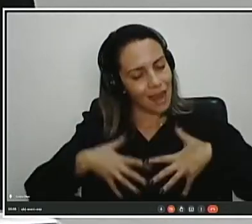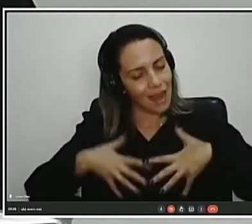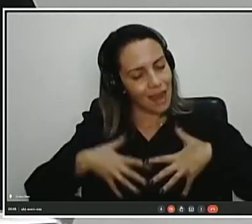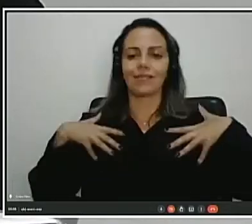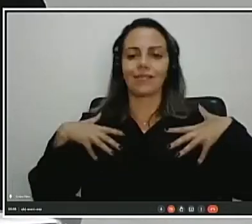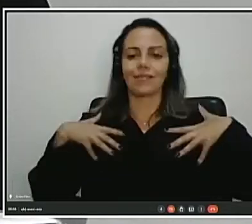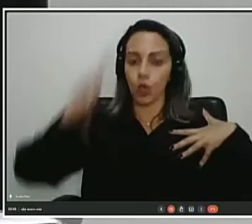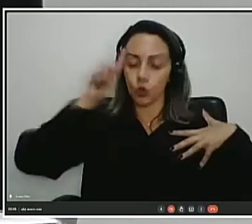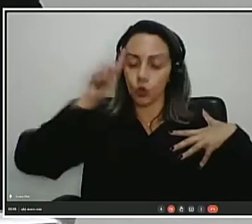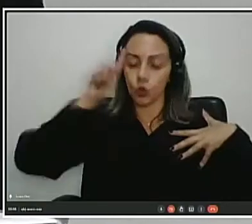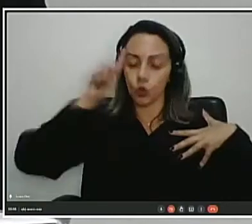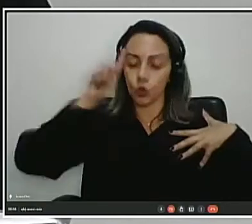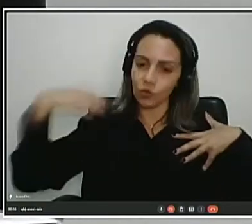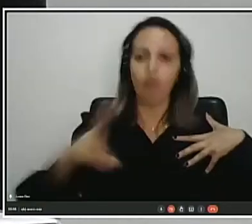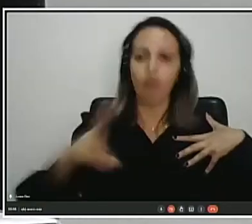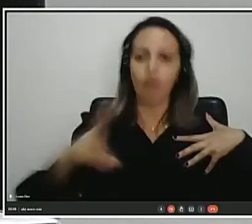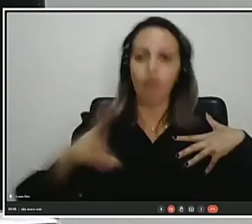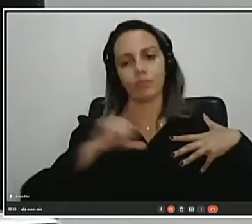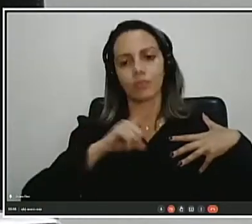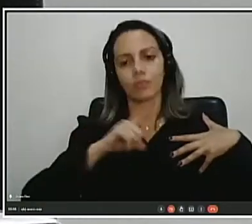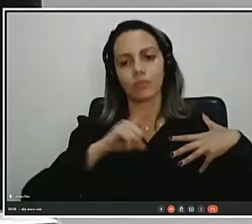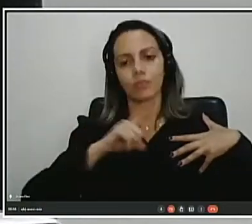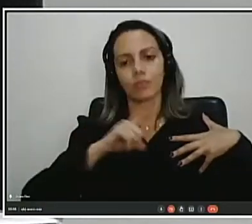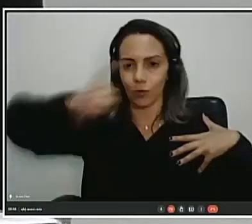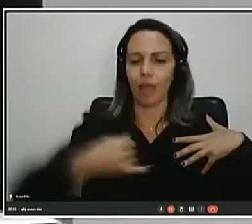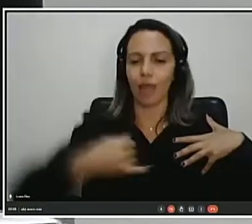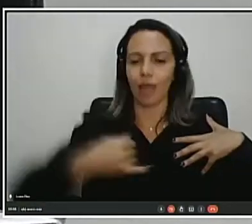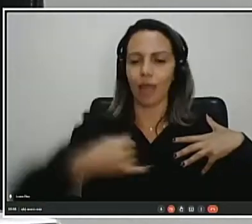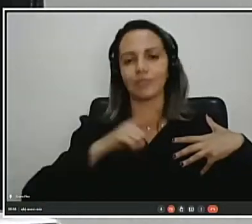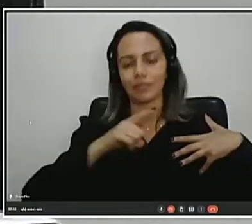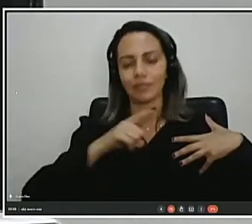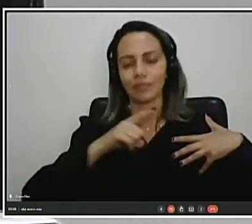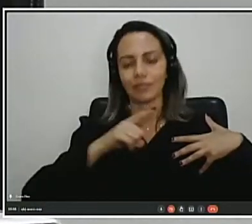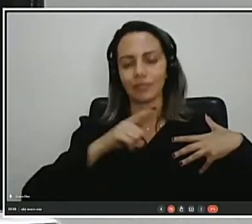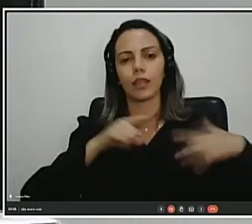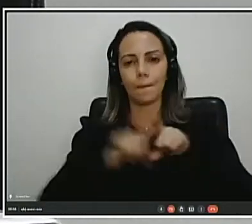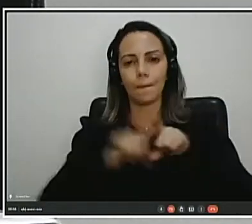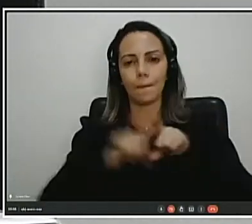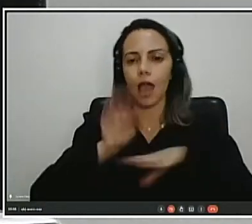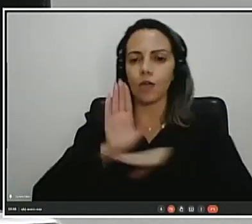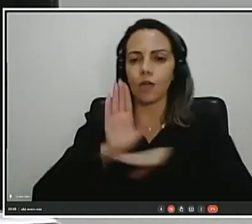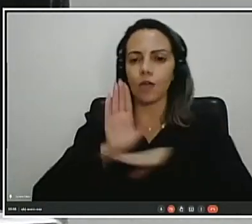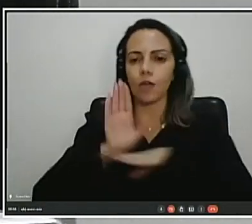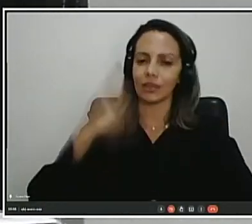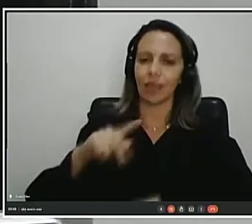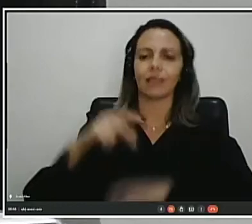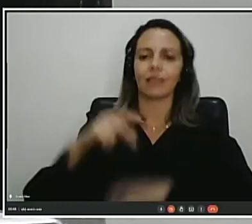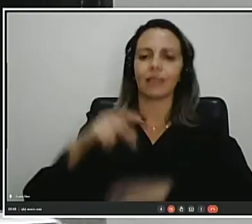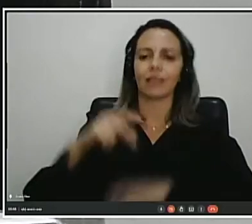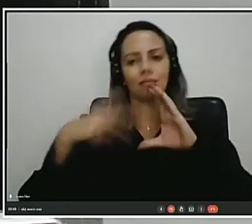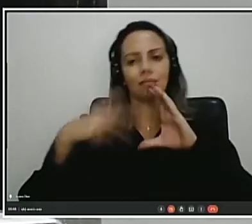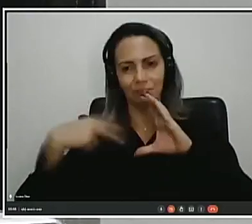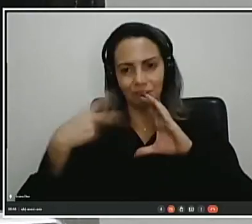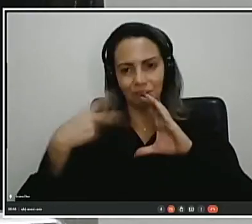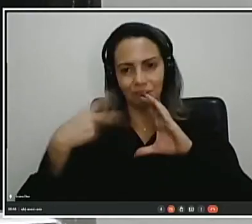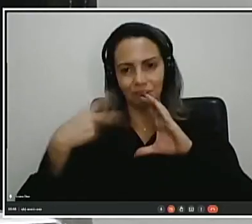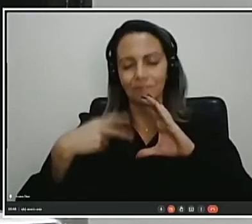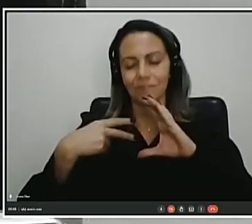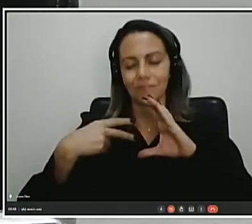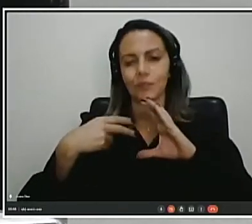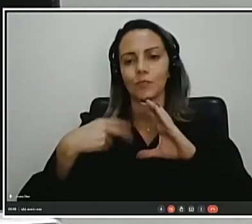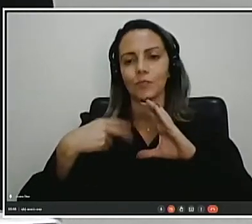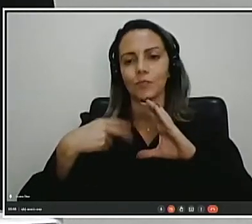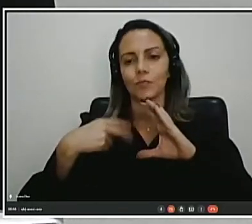podem contar sempre com essa Casa de Leis para as ações de vocês. Também gostaria de destacar